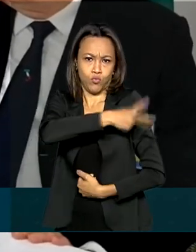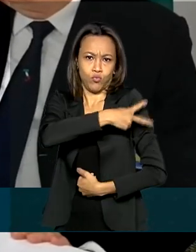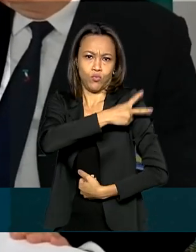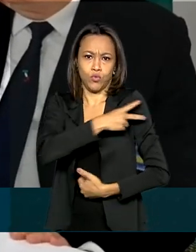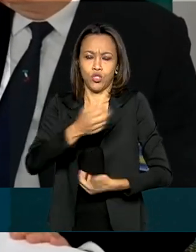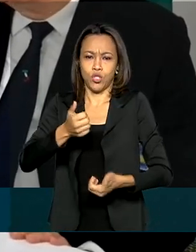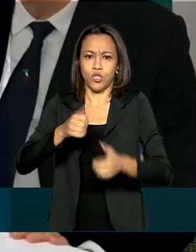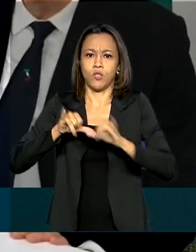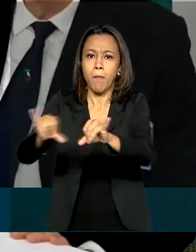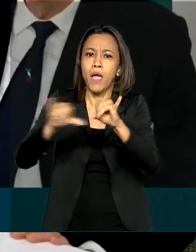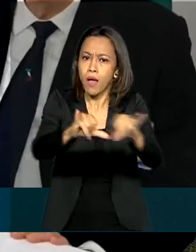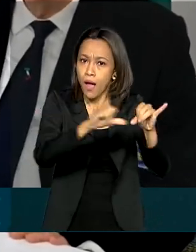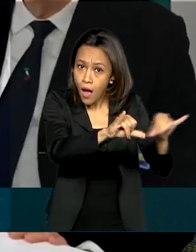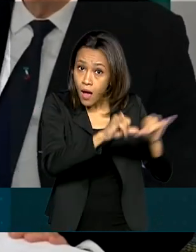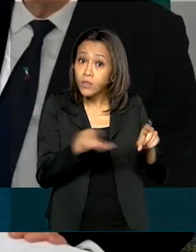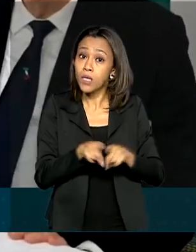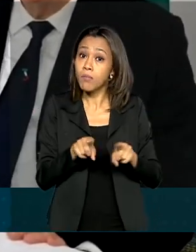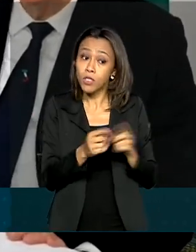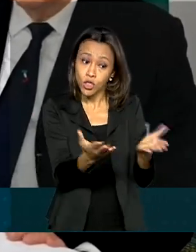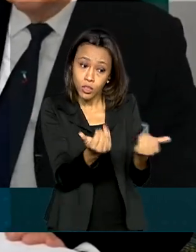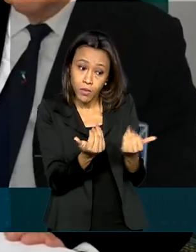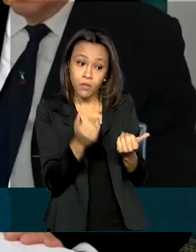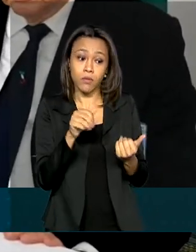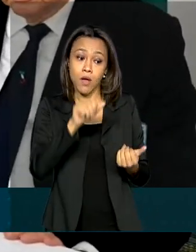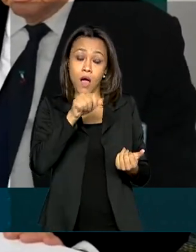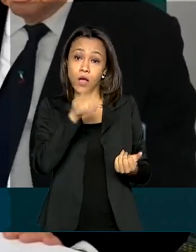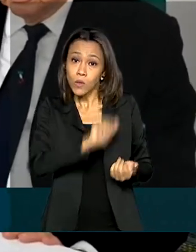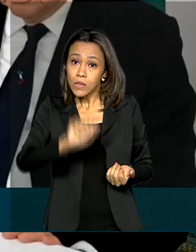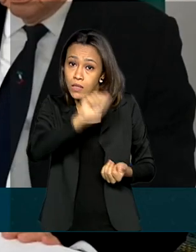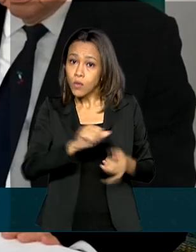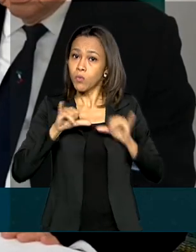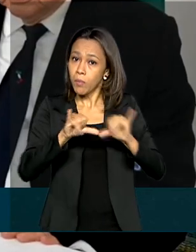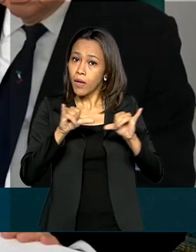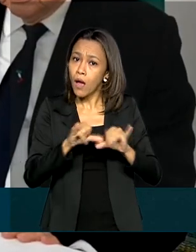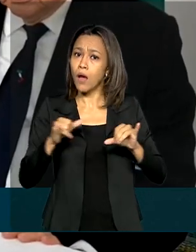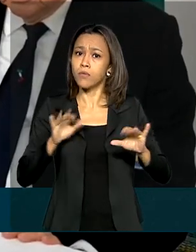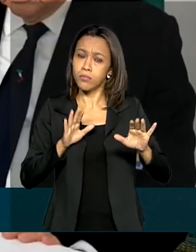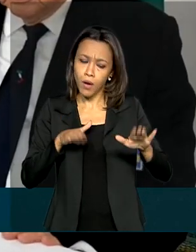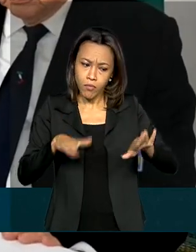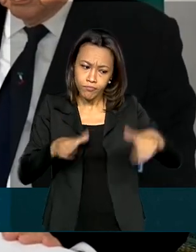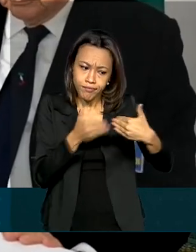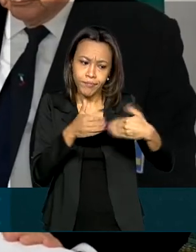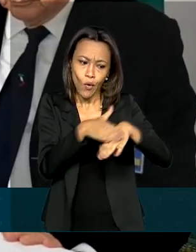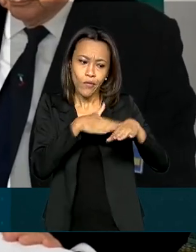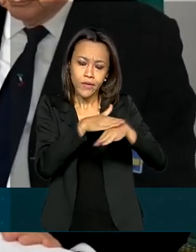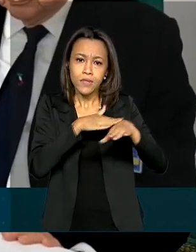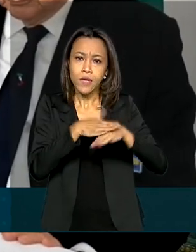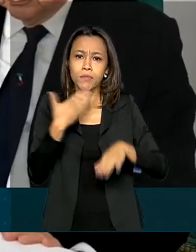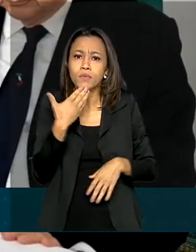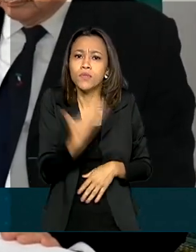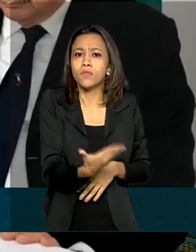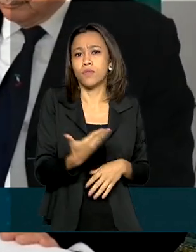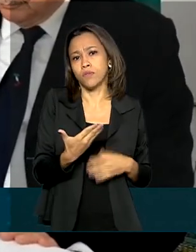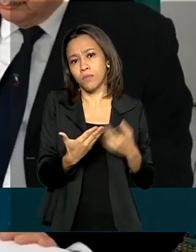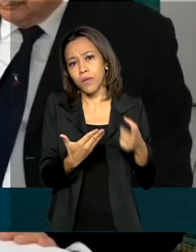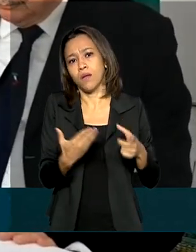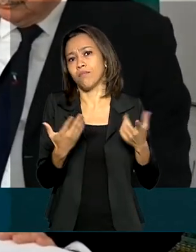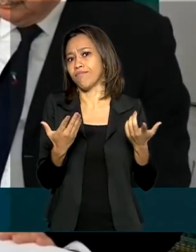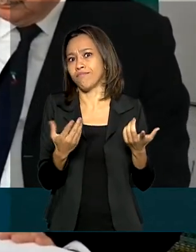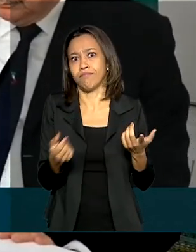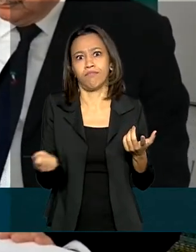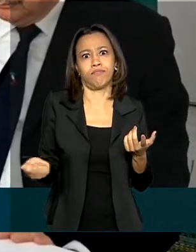associação também dos supermercados, fazendo um apelo, né, que nós criamos aí o auxílio emergencial para